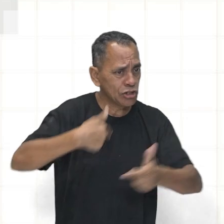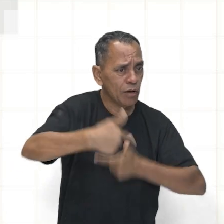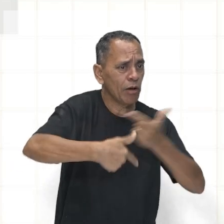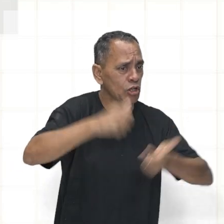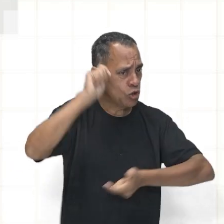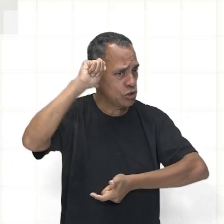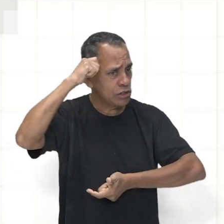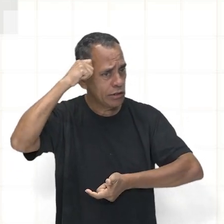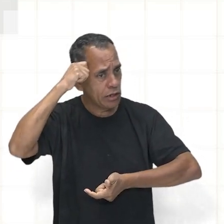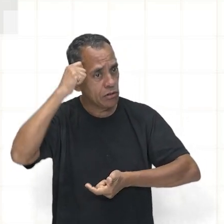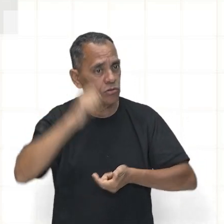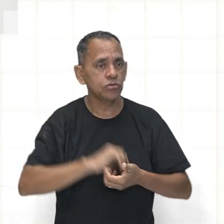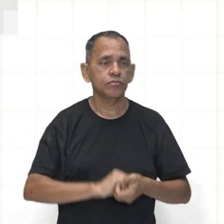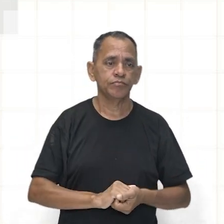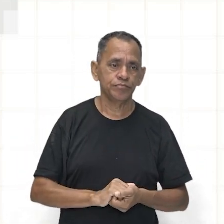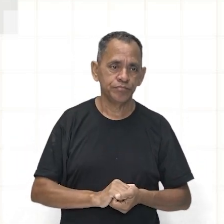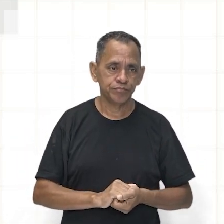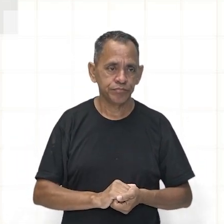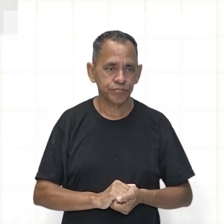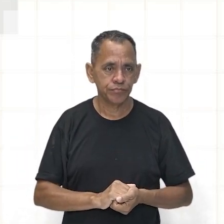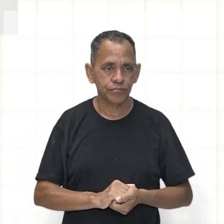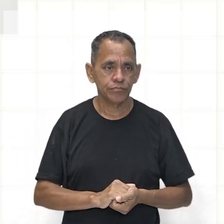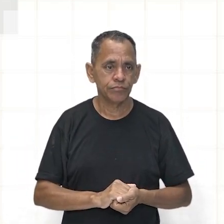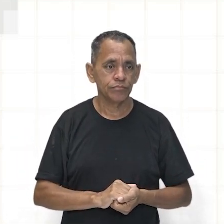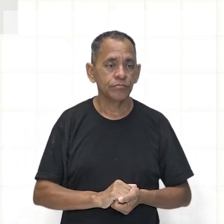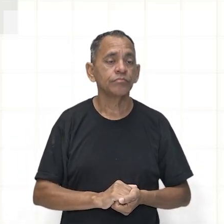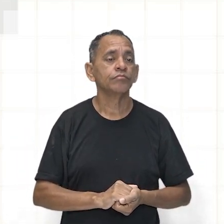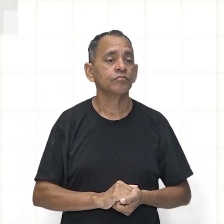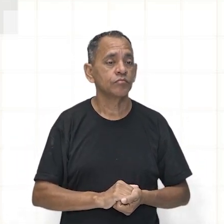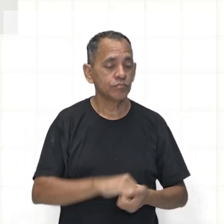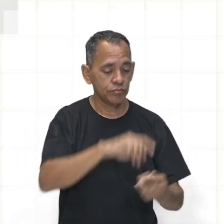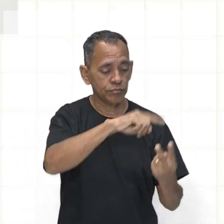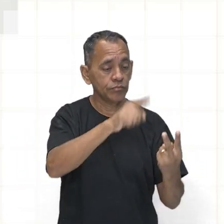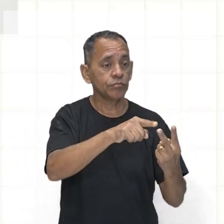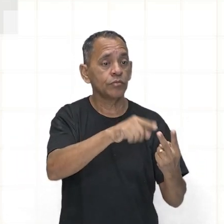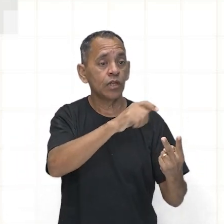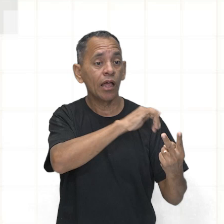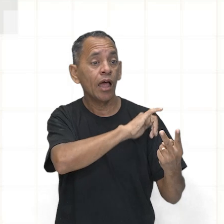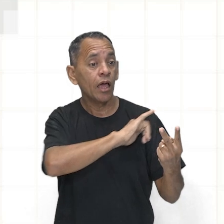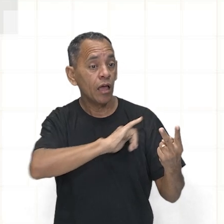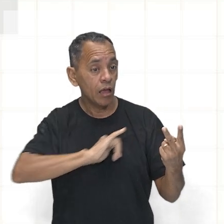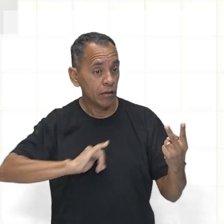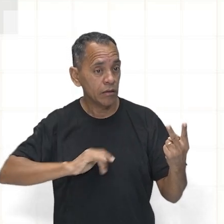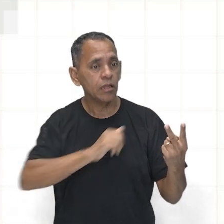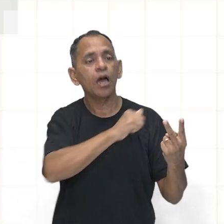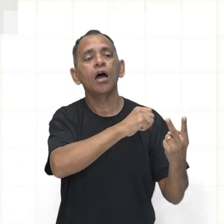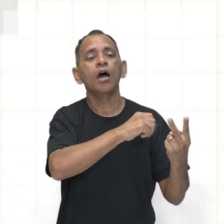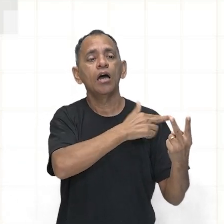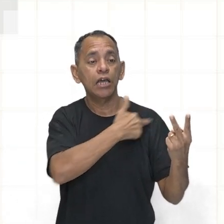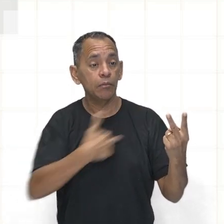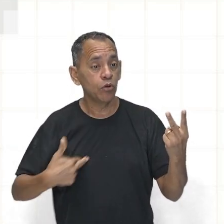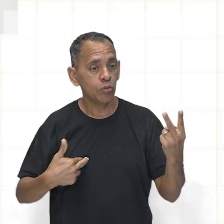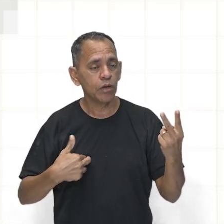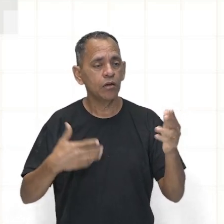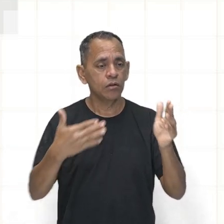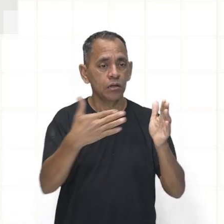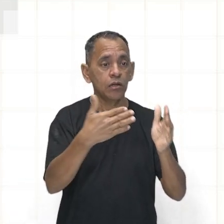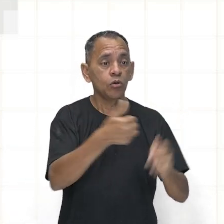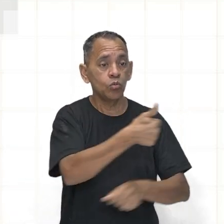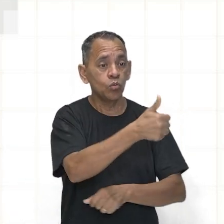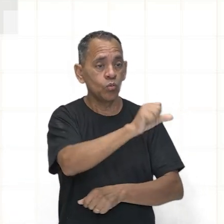a escravização de negros africanos. Na República, nós temos